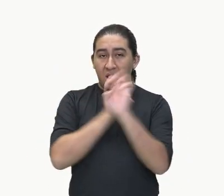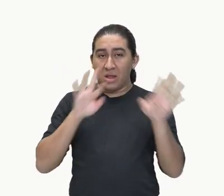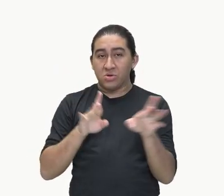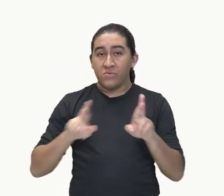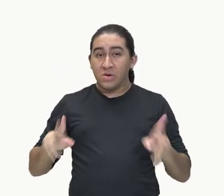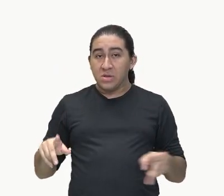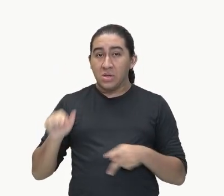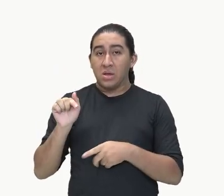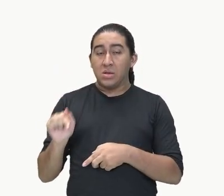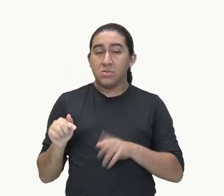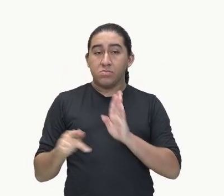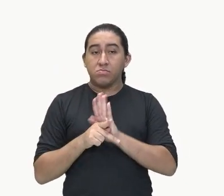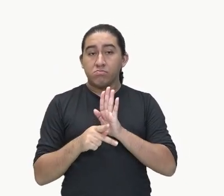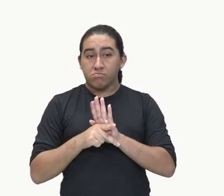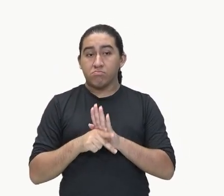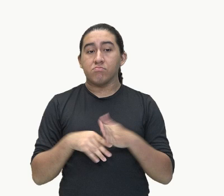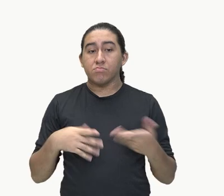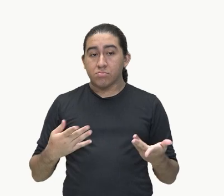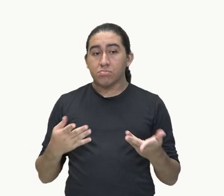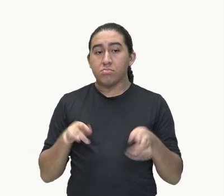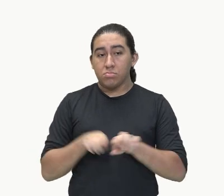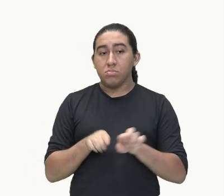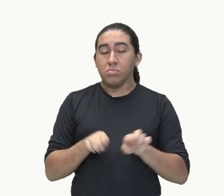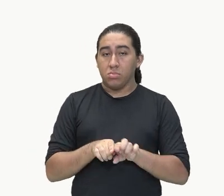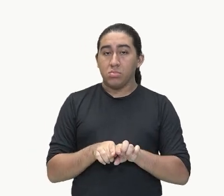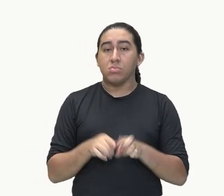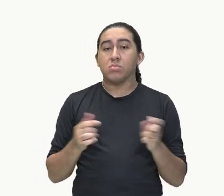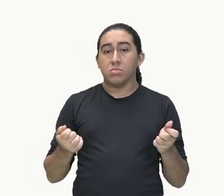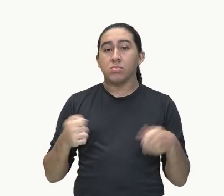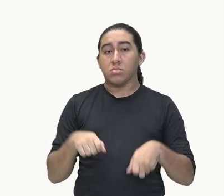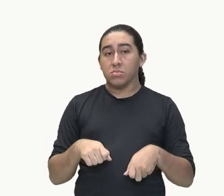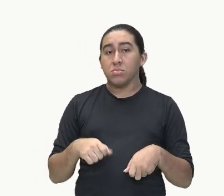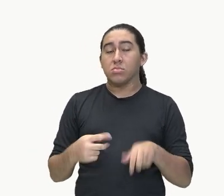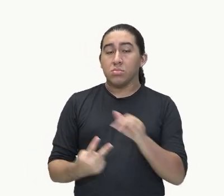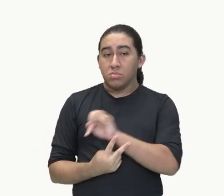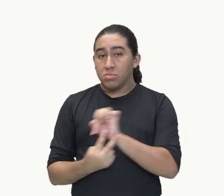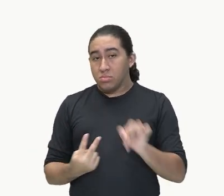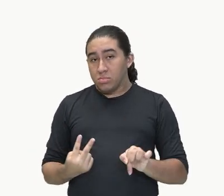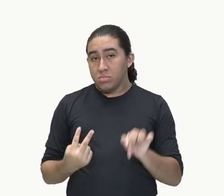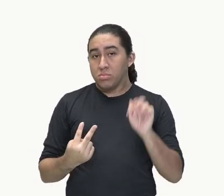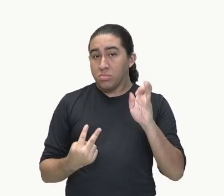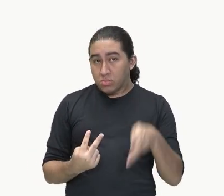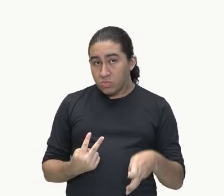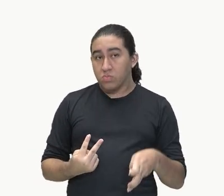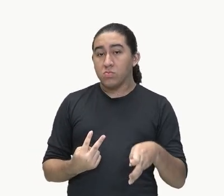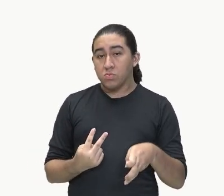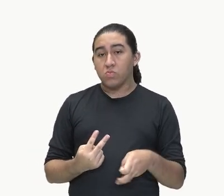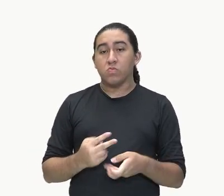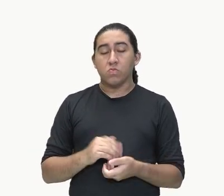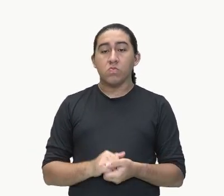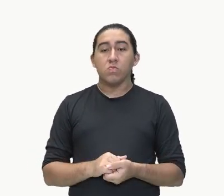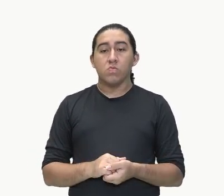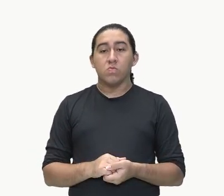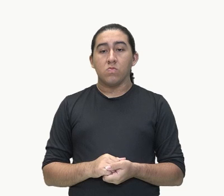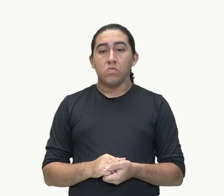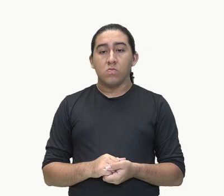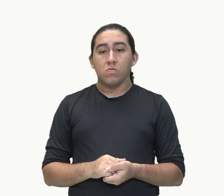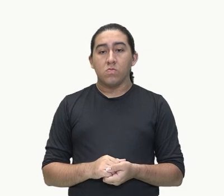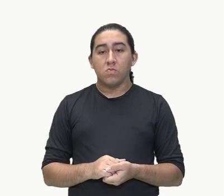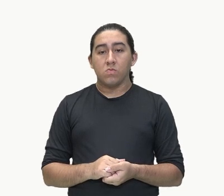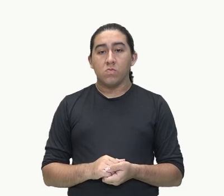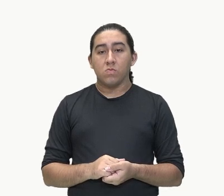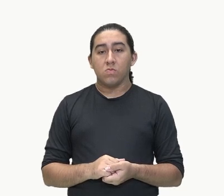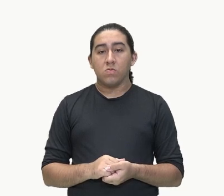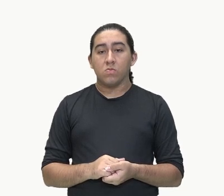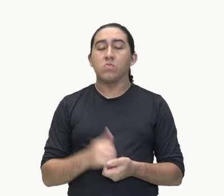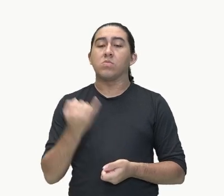diferença prefixal e parassintética, prefixal e sufixal, né, os dois juntos, quando são